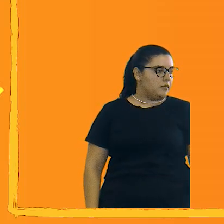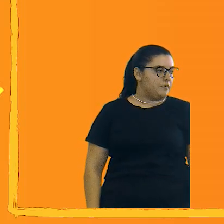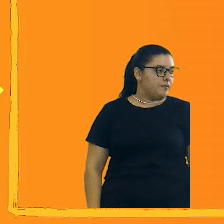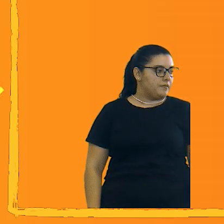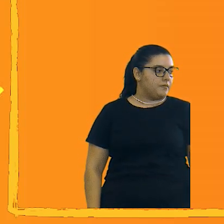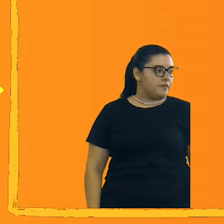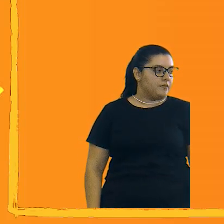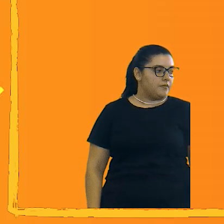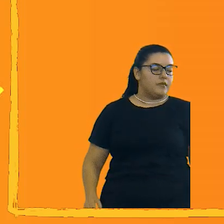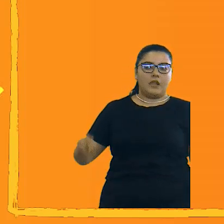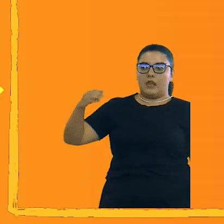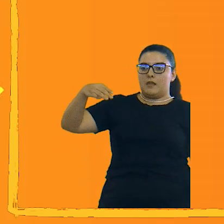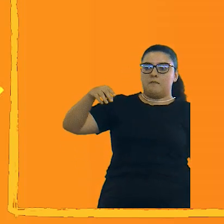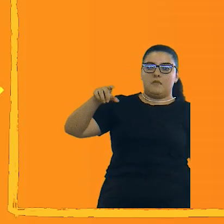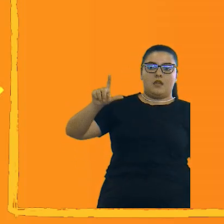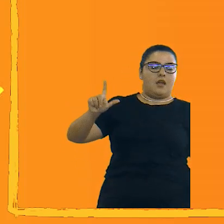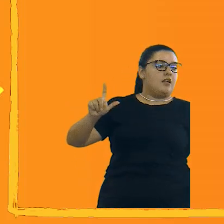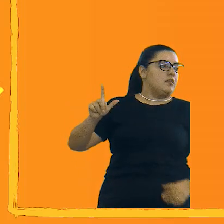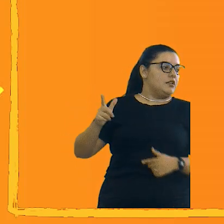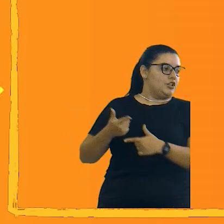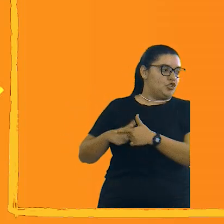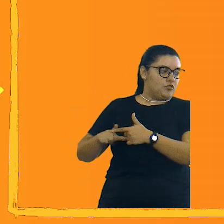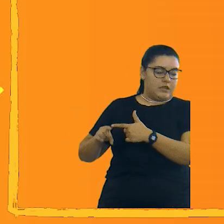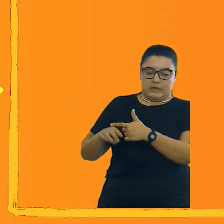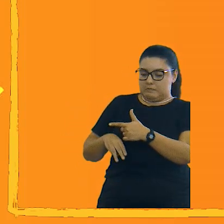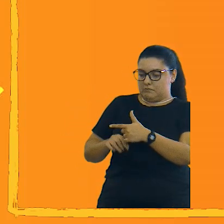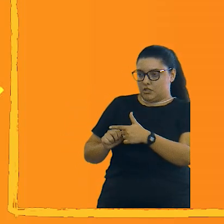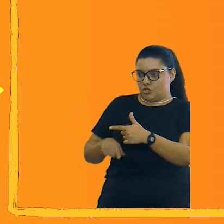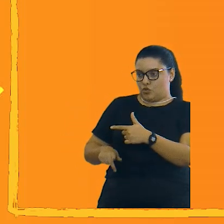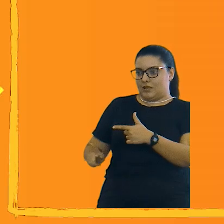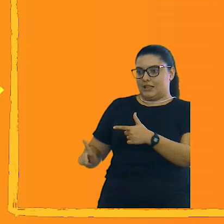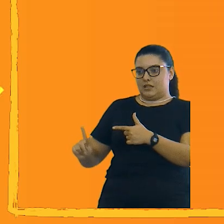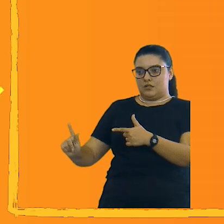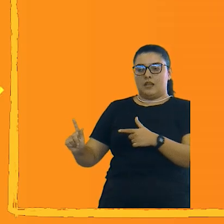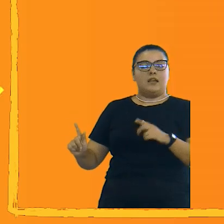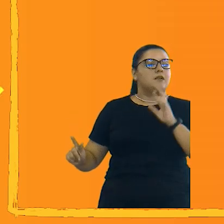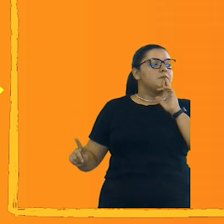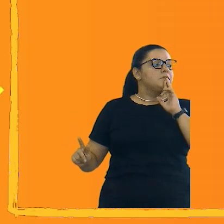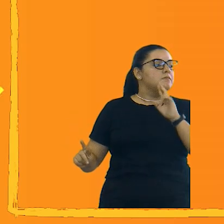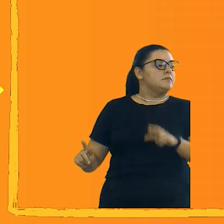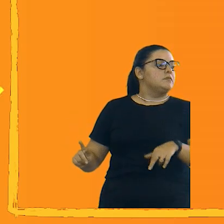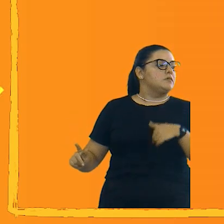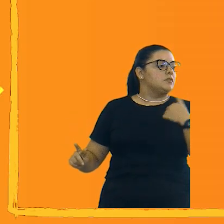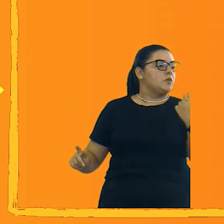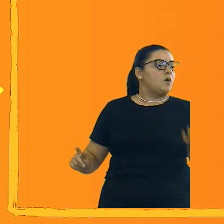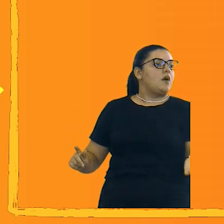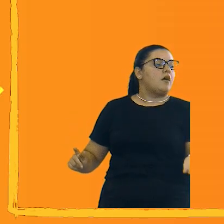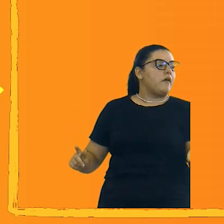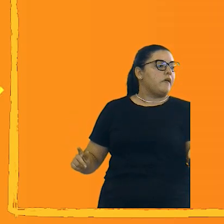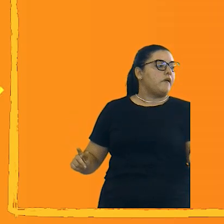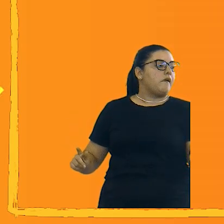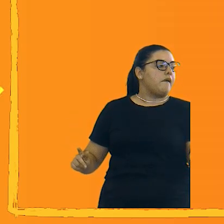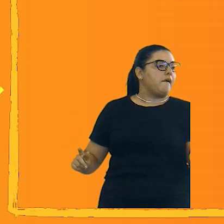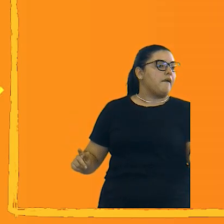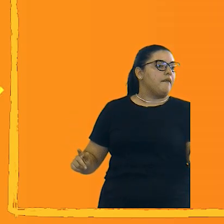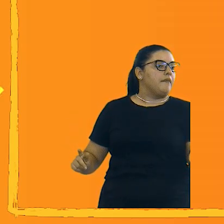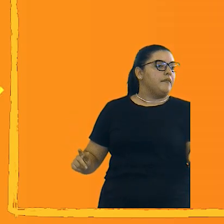ó ml dividido por minuto vez kog alternativa correta